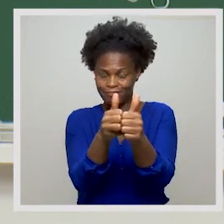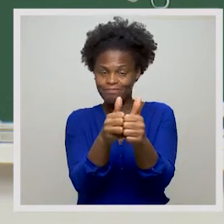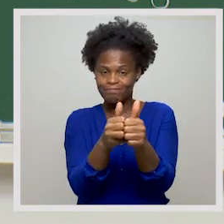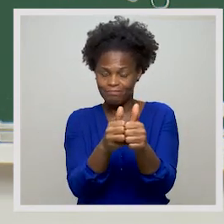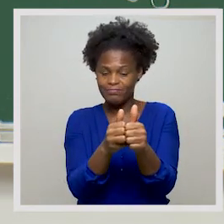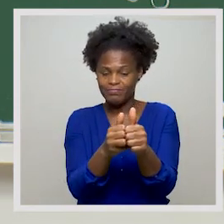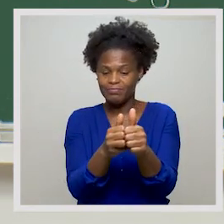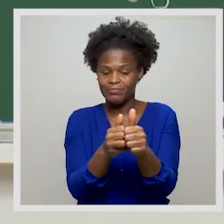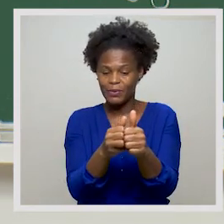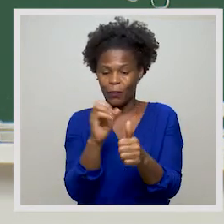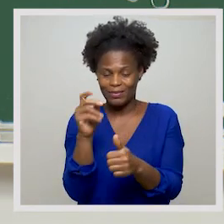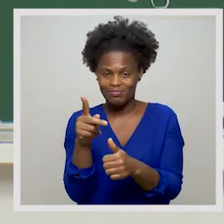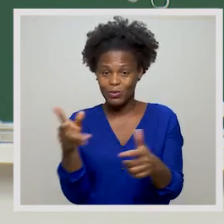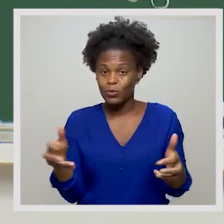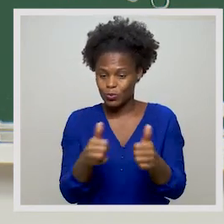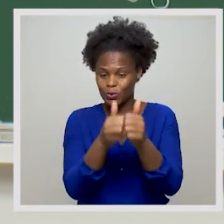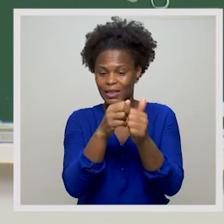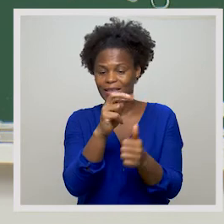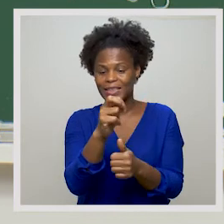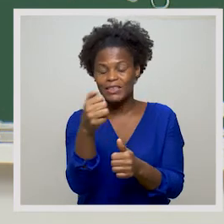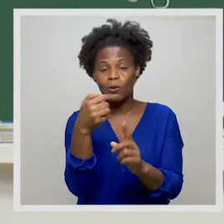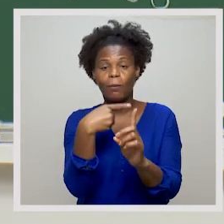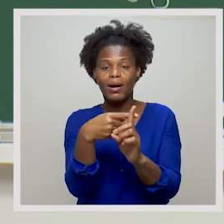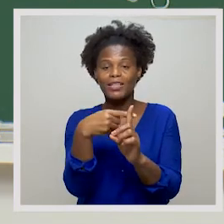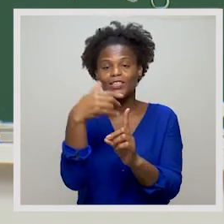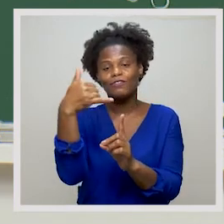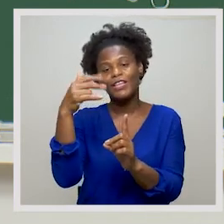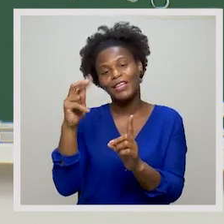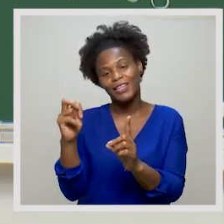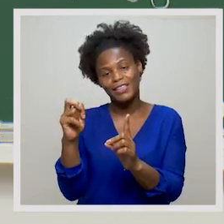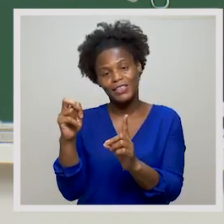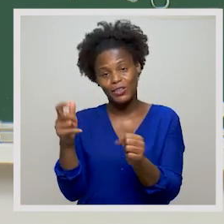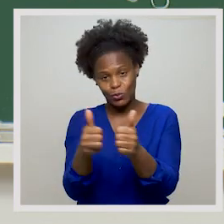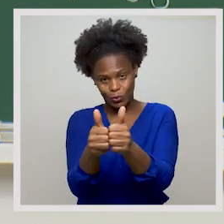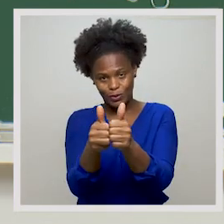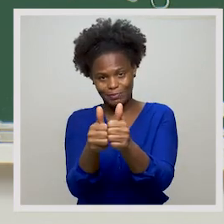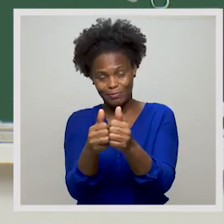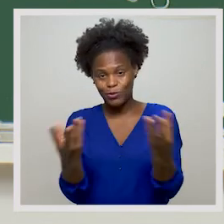percentagens, ok? 35 mais